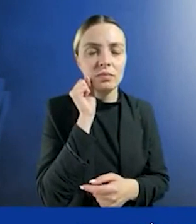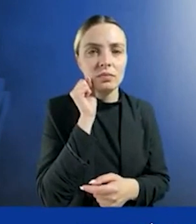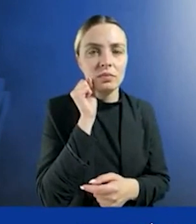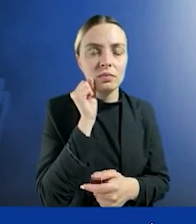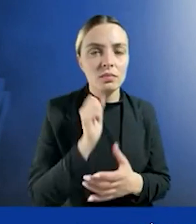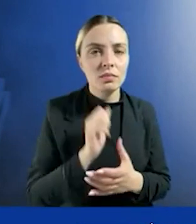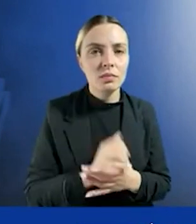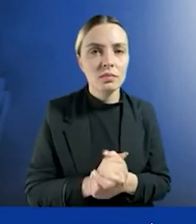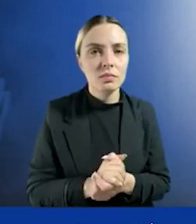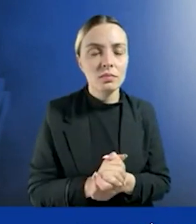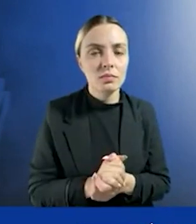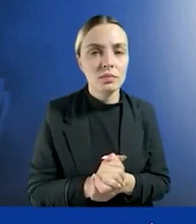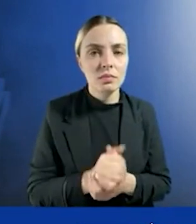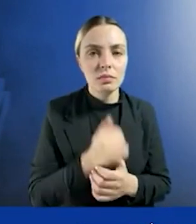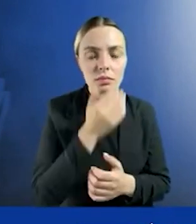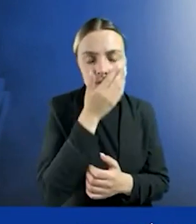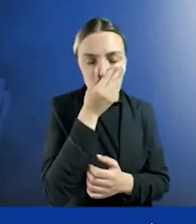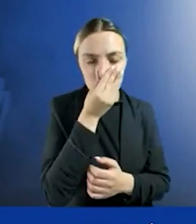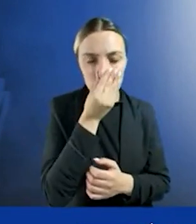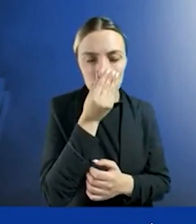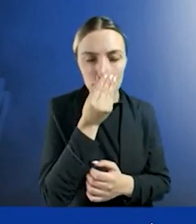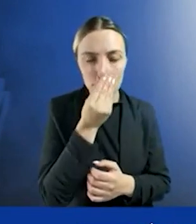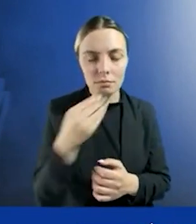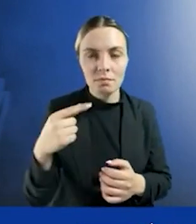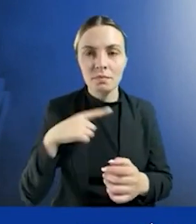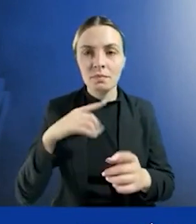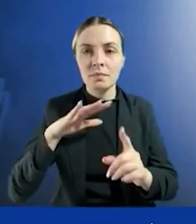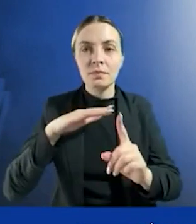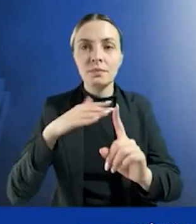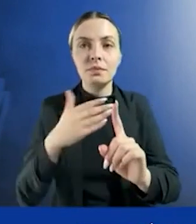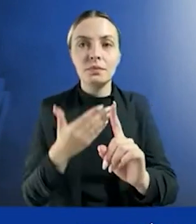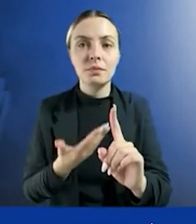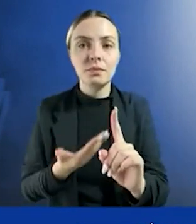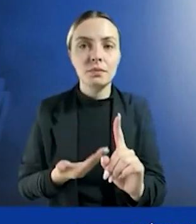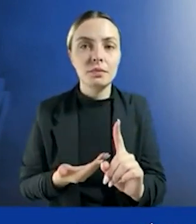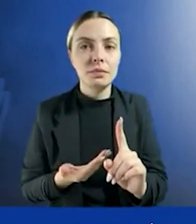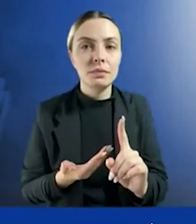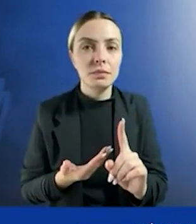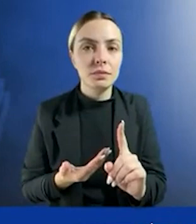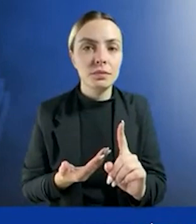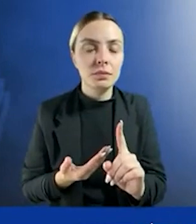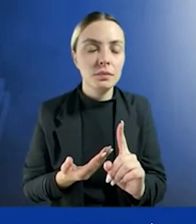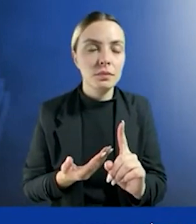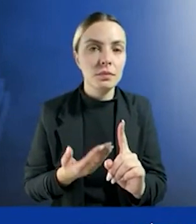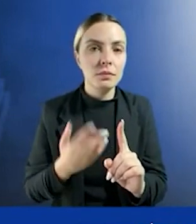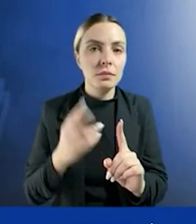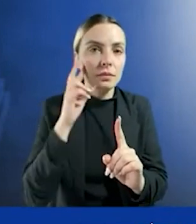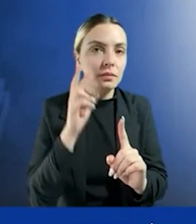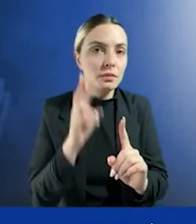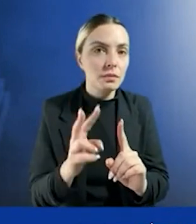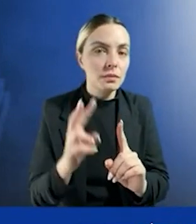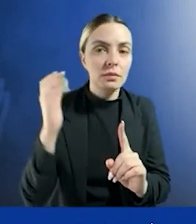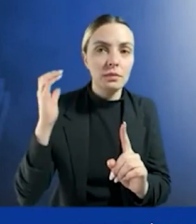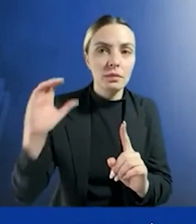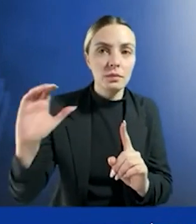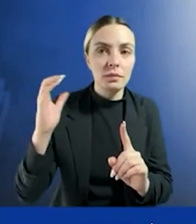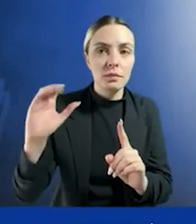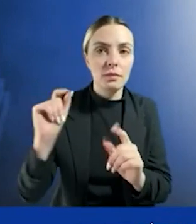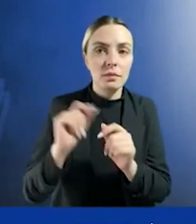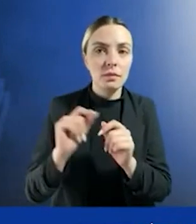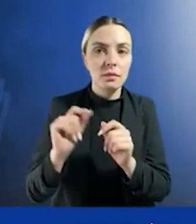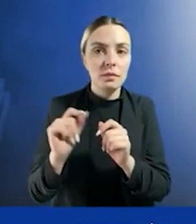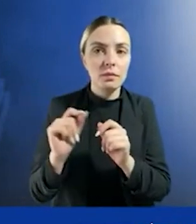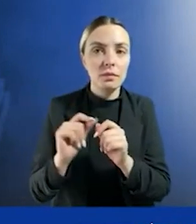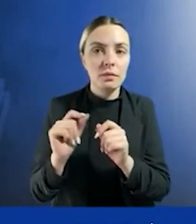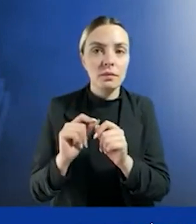que vieram trabalhar comigo. Então, eu tive essa honra de poder ver que a ciência que eles fazem é muito melhor do que a que eu